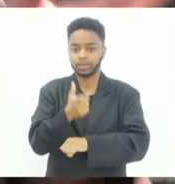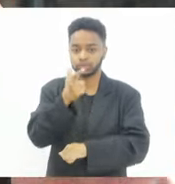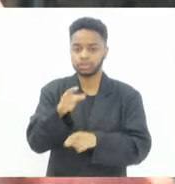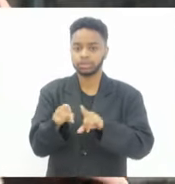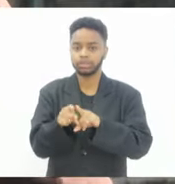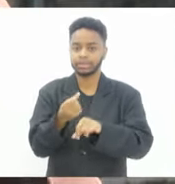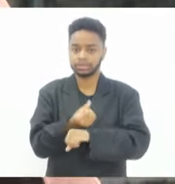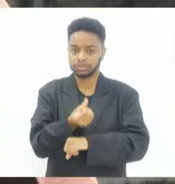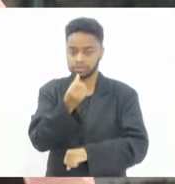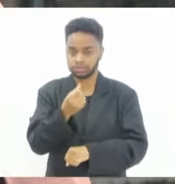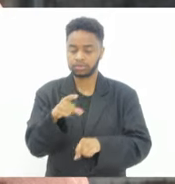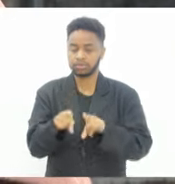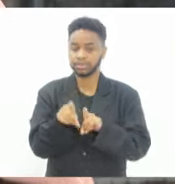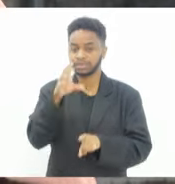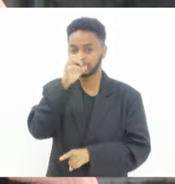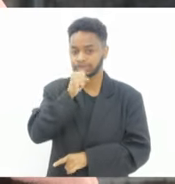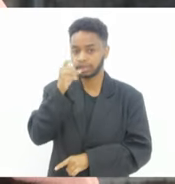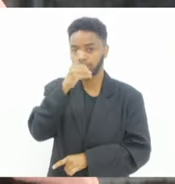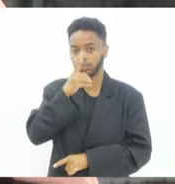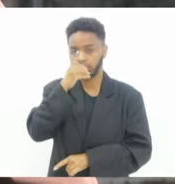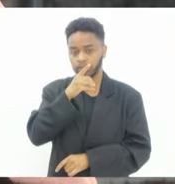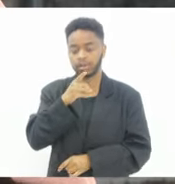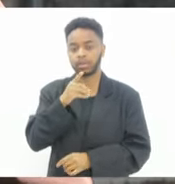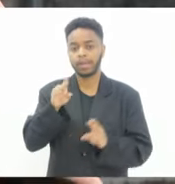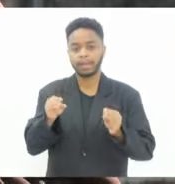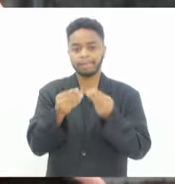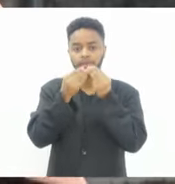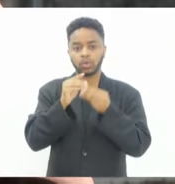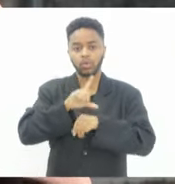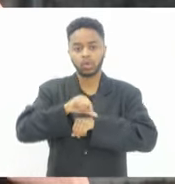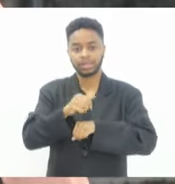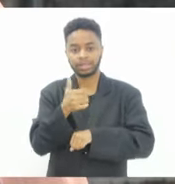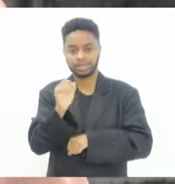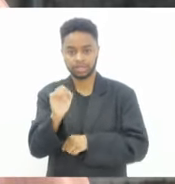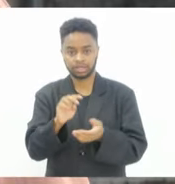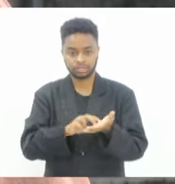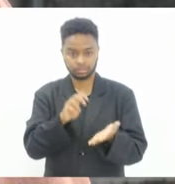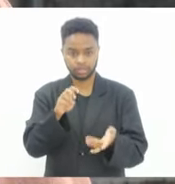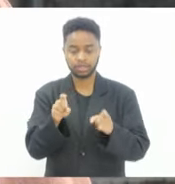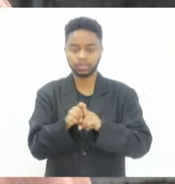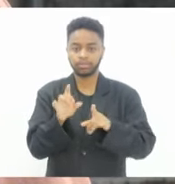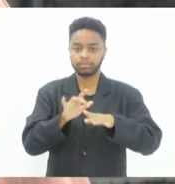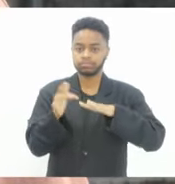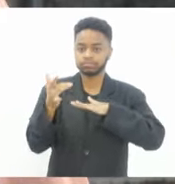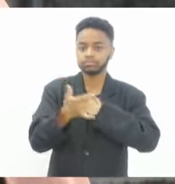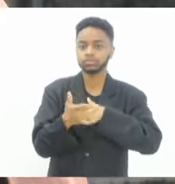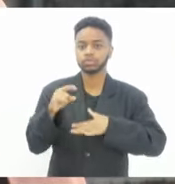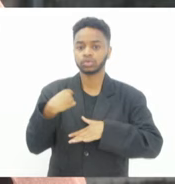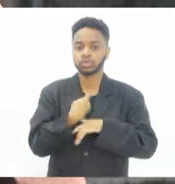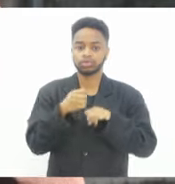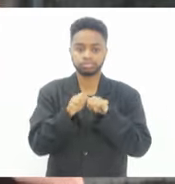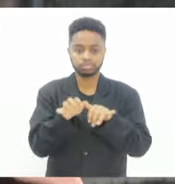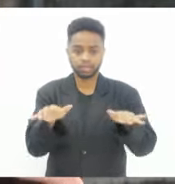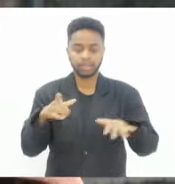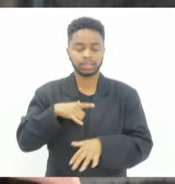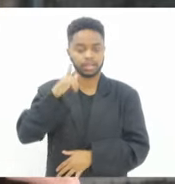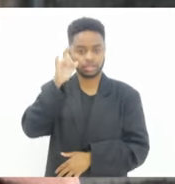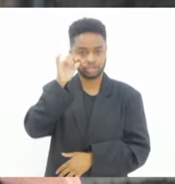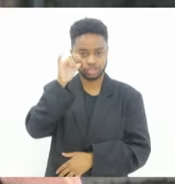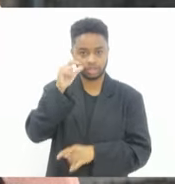horas, sábado e domingo, as missas às 10, e também pelas nossas redes sociais. O convento tem